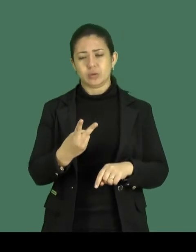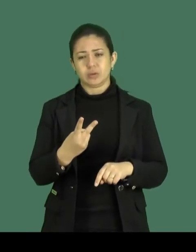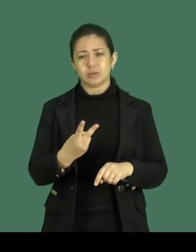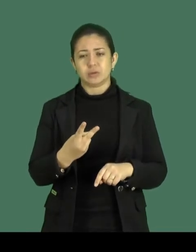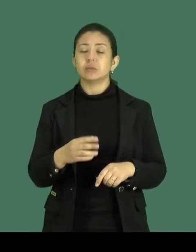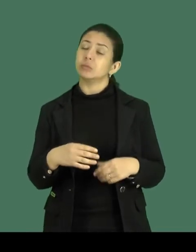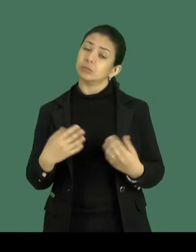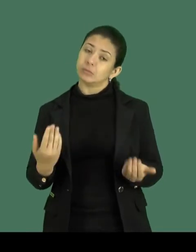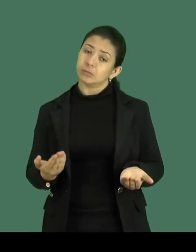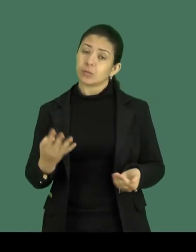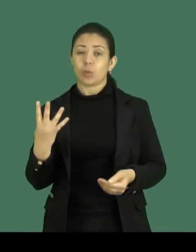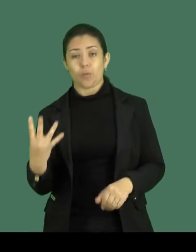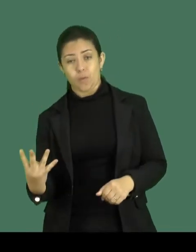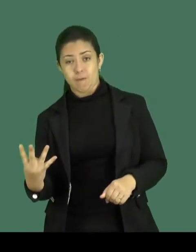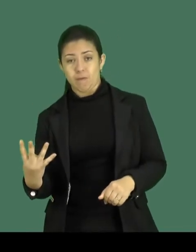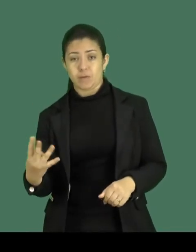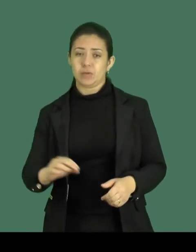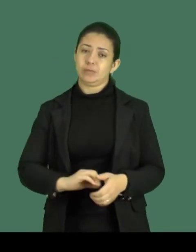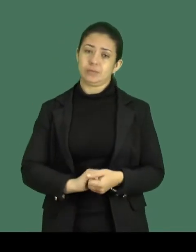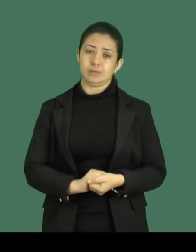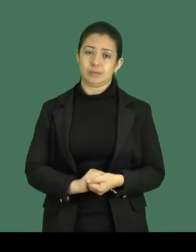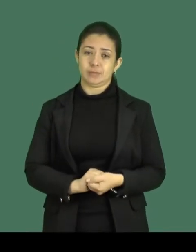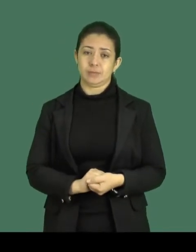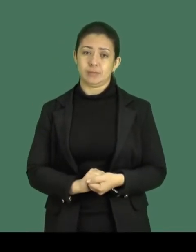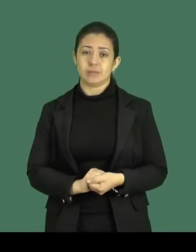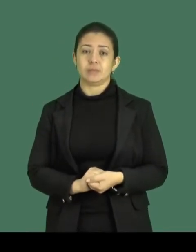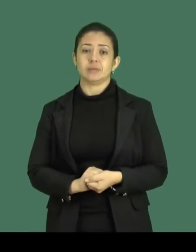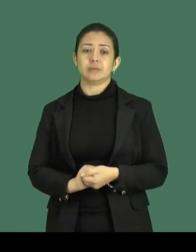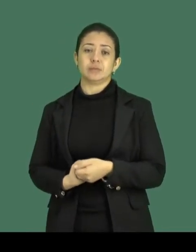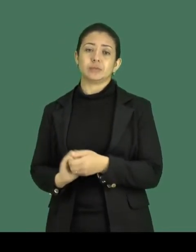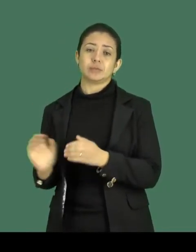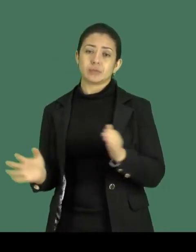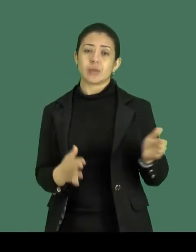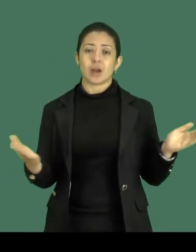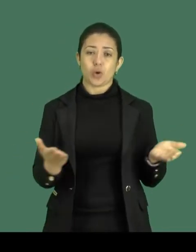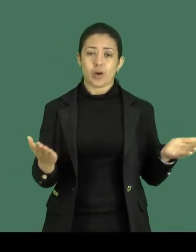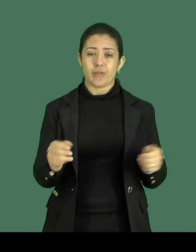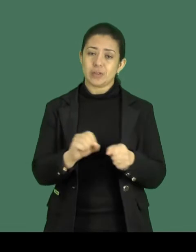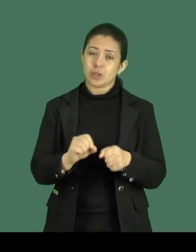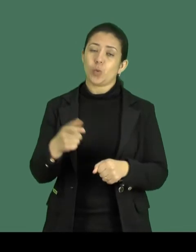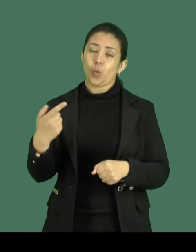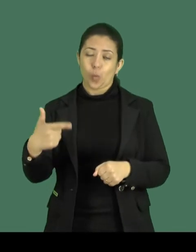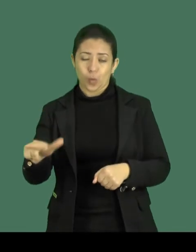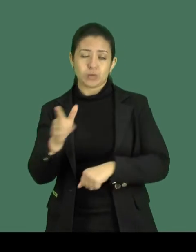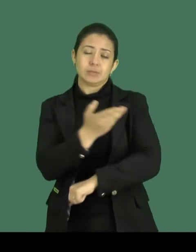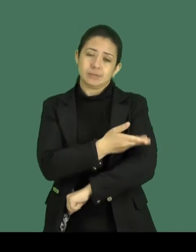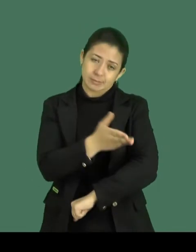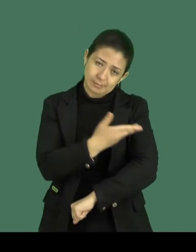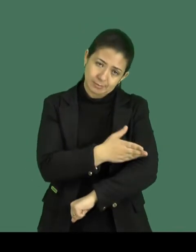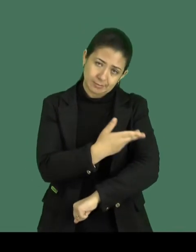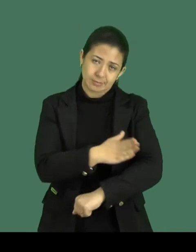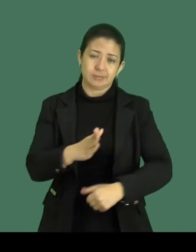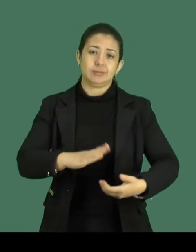4. Ok? Eu vou passar para vocês mais um exercício